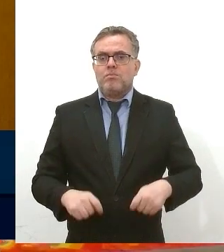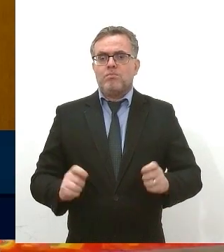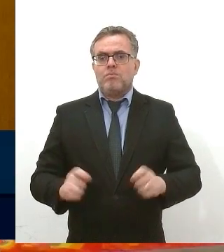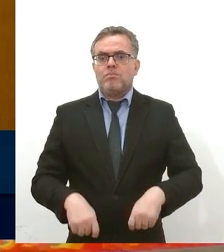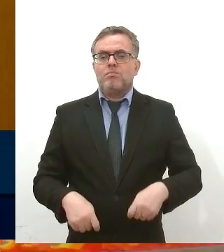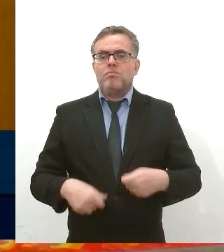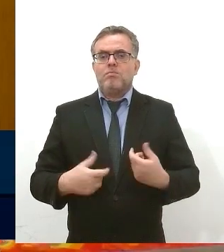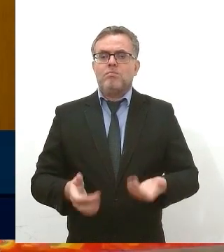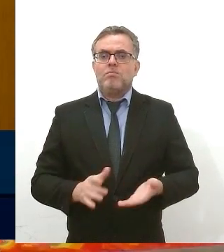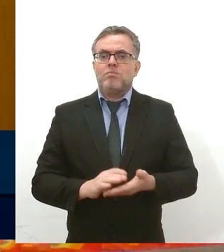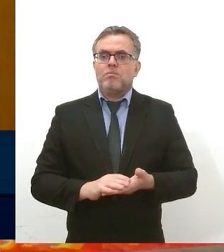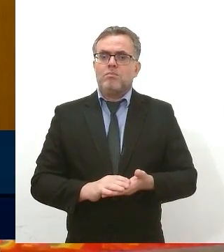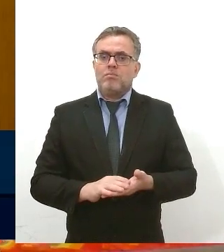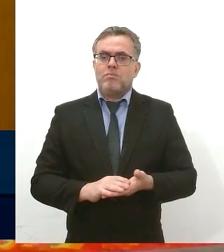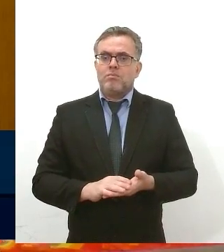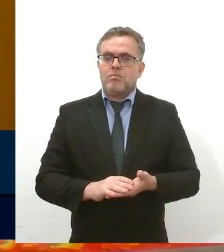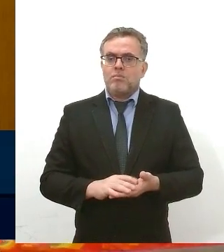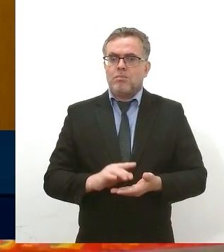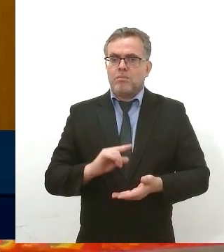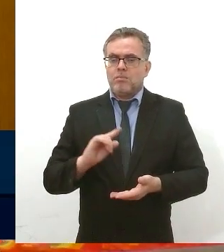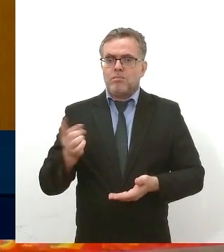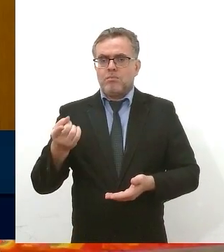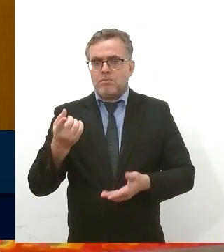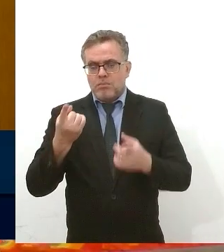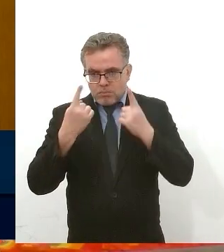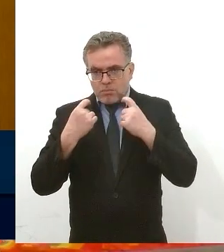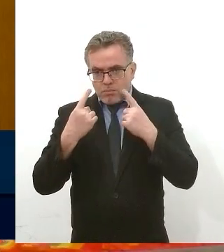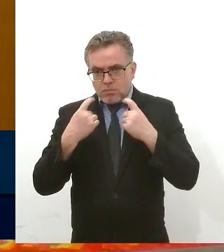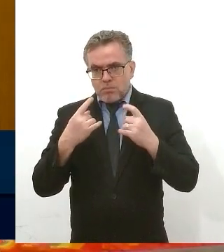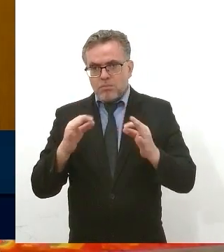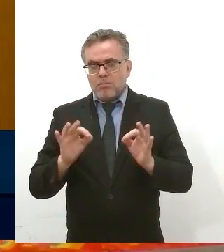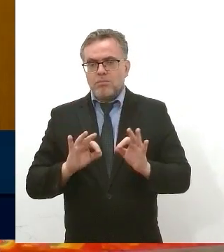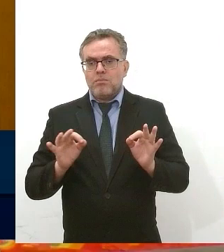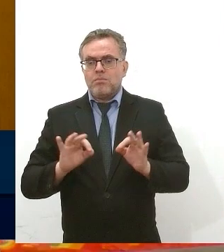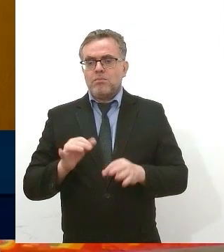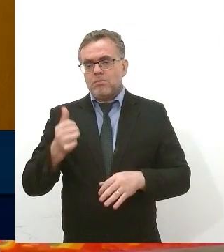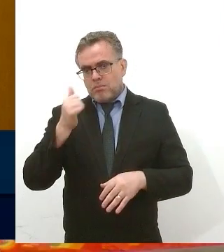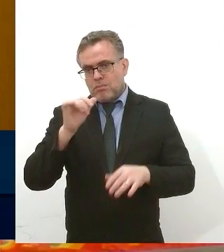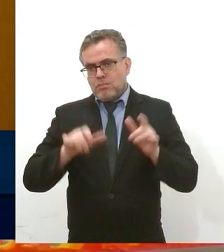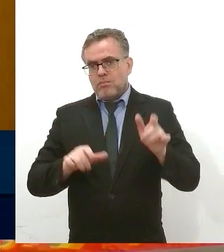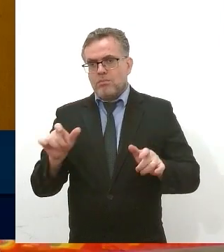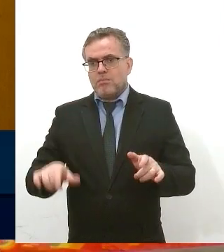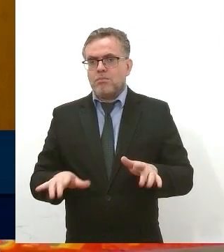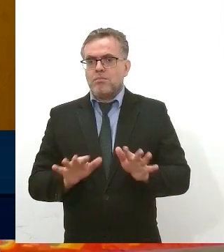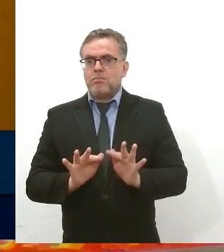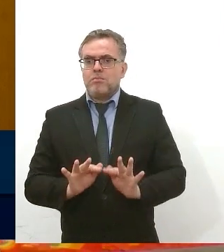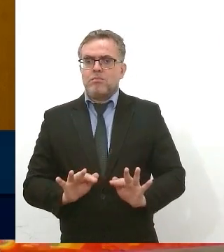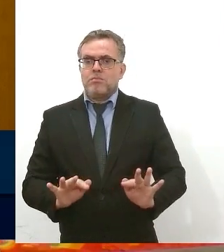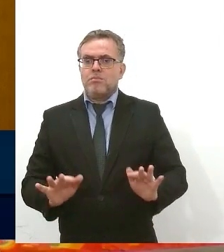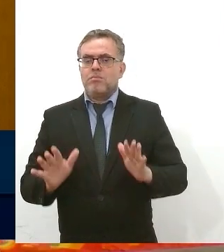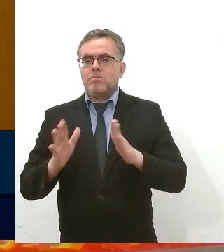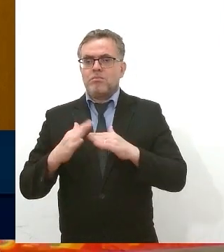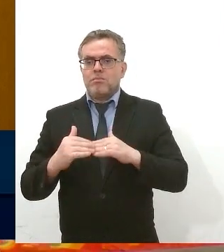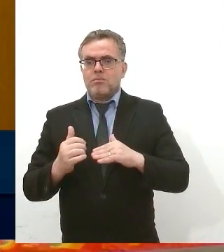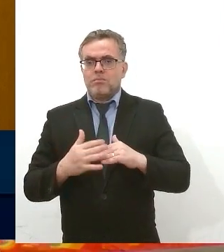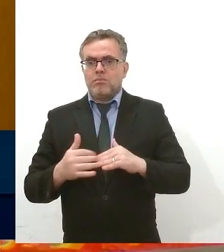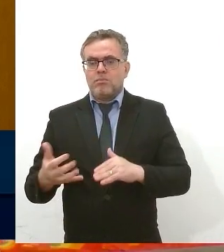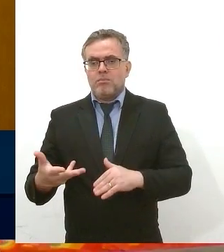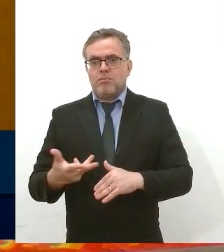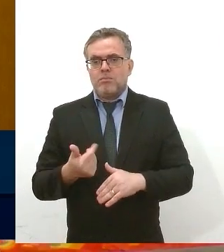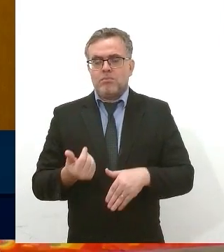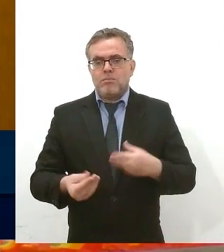pode chorar. Já as meninas têm de ser delicadinha, frágil, têm de brincar